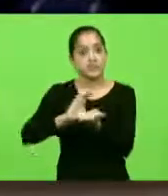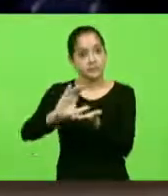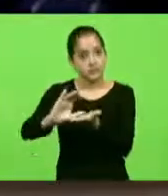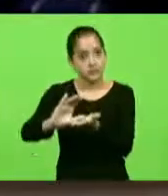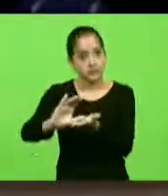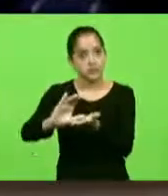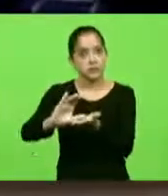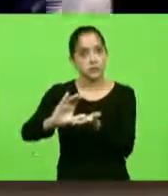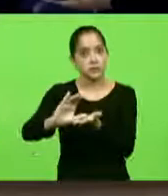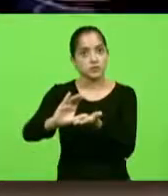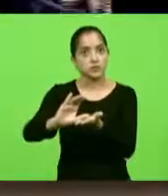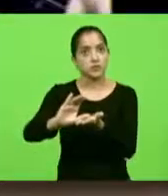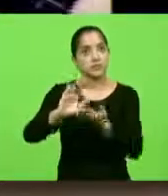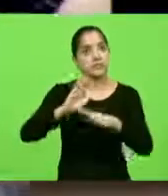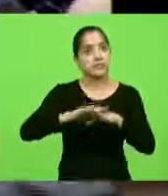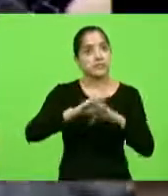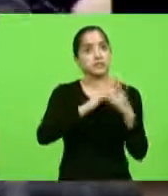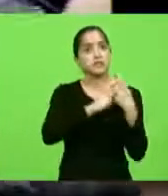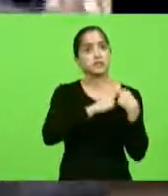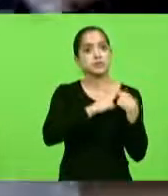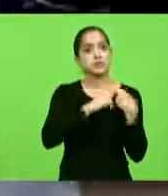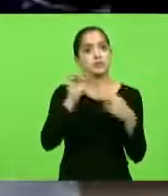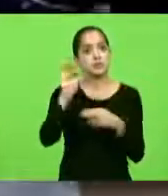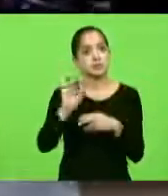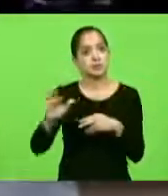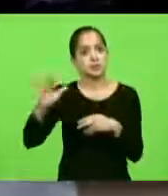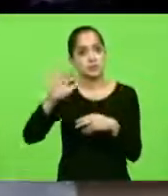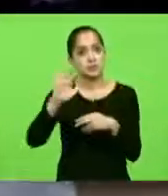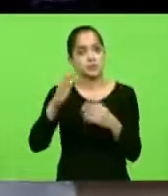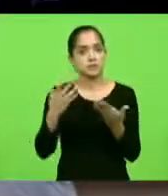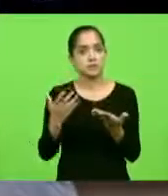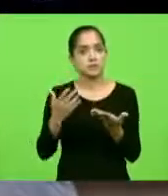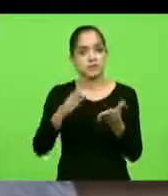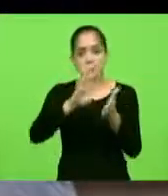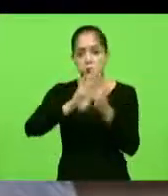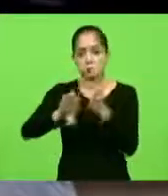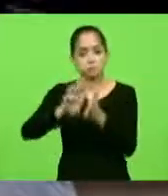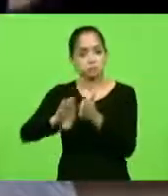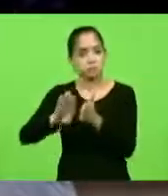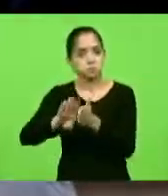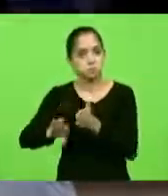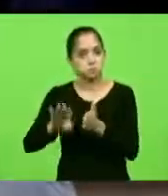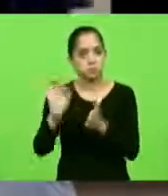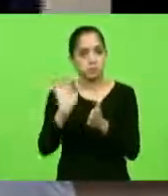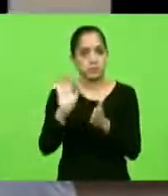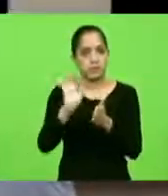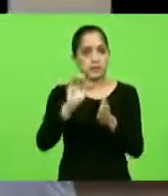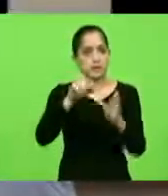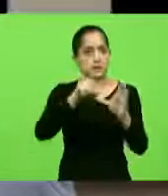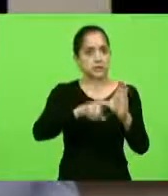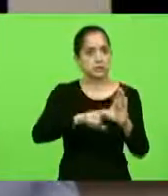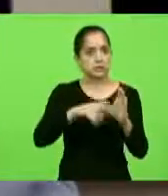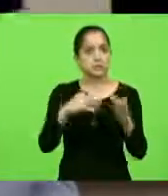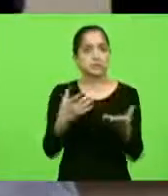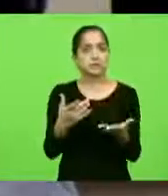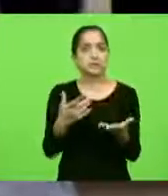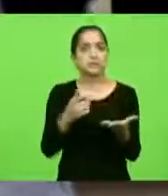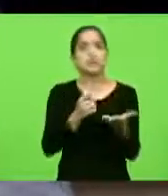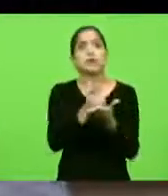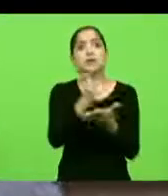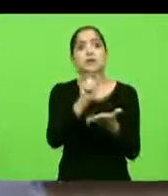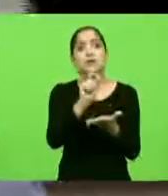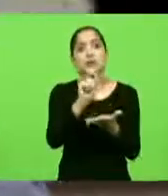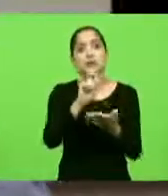que é dever da União, e não tem abatimento das dívidas. Quem paga isso? O povo